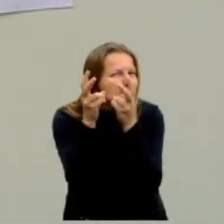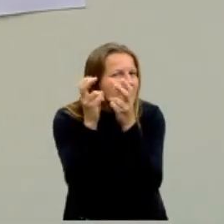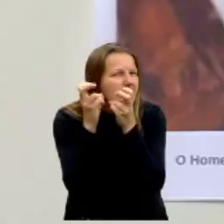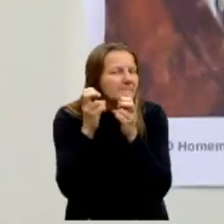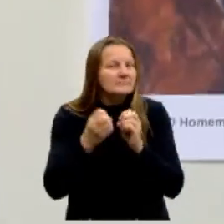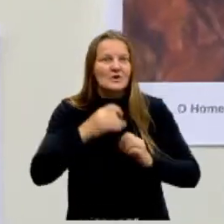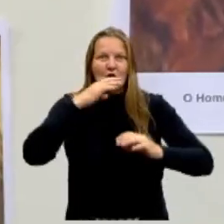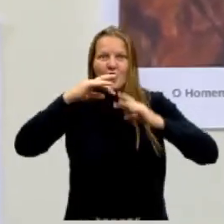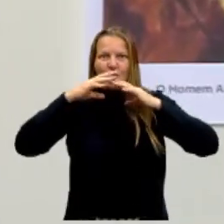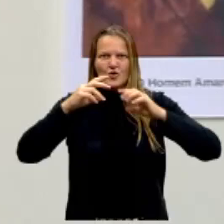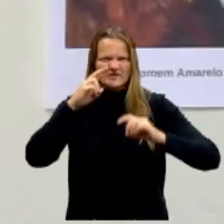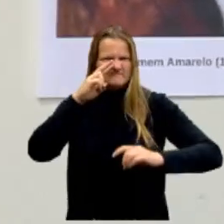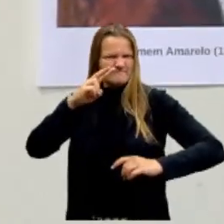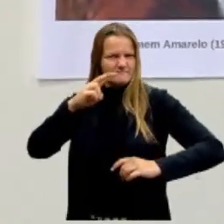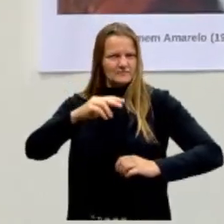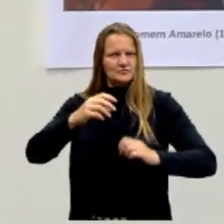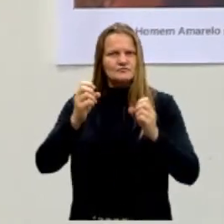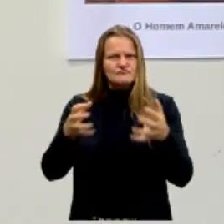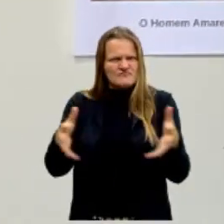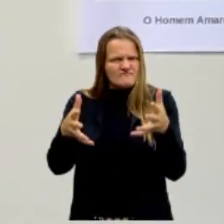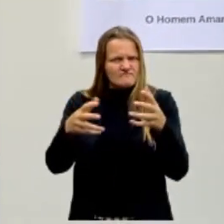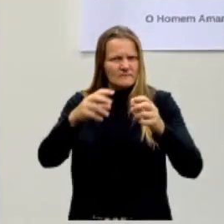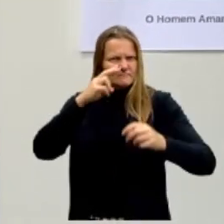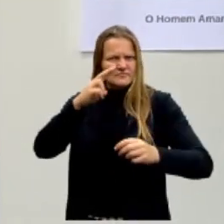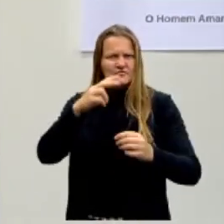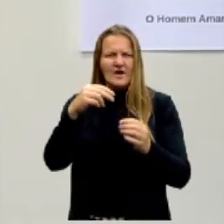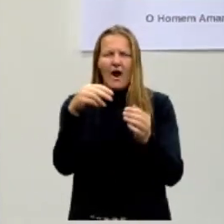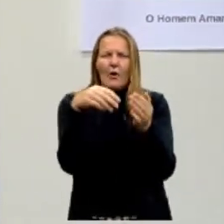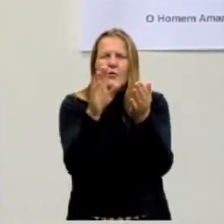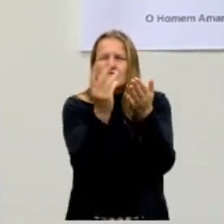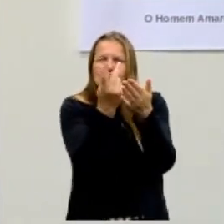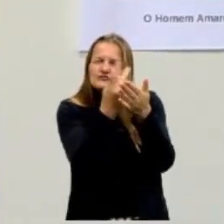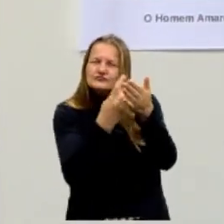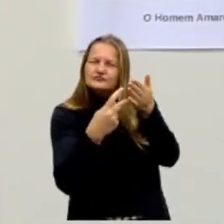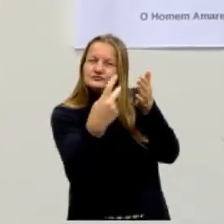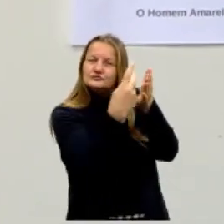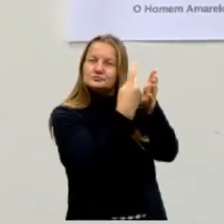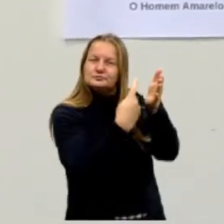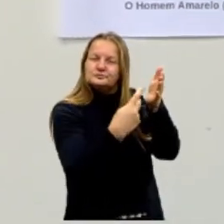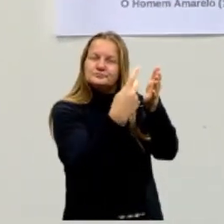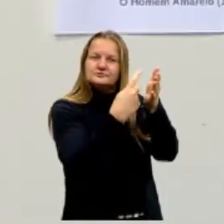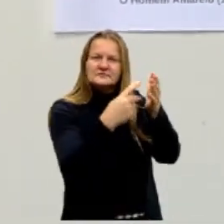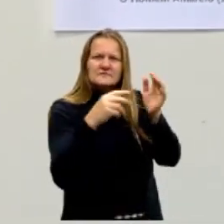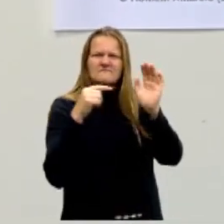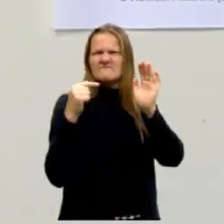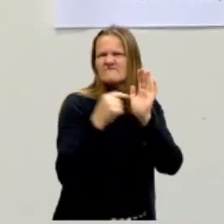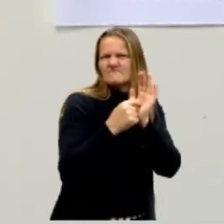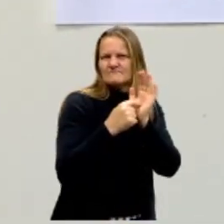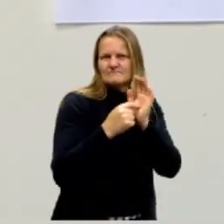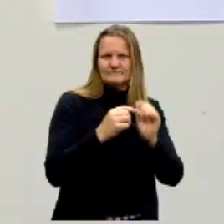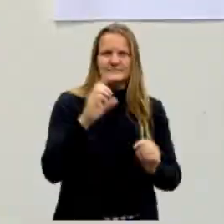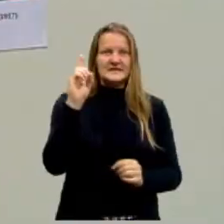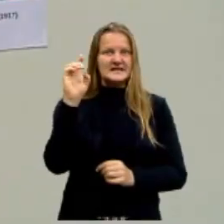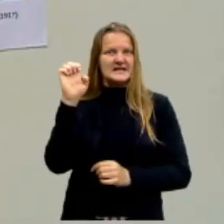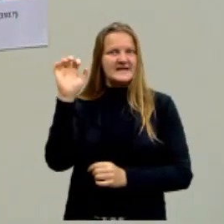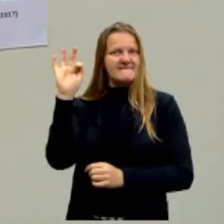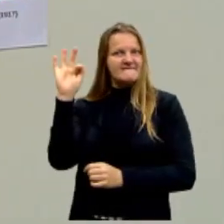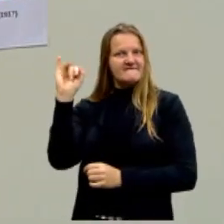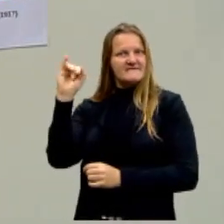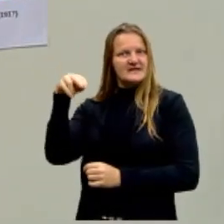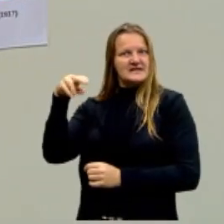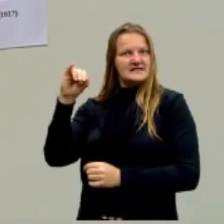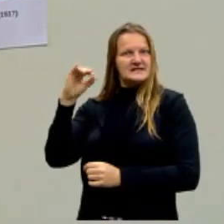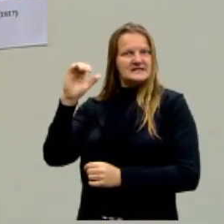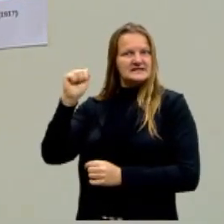cores fortes vibrantes algo meio borradinho assim não tão definido né até porque a definição